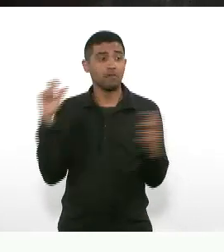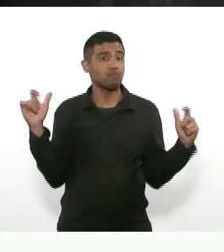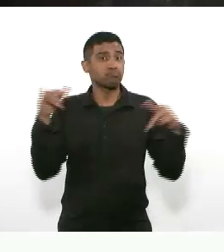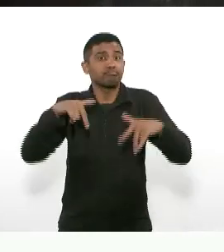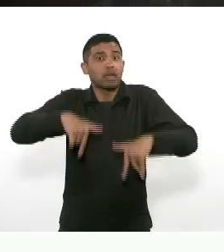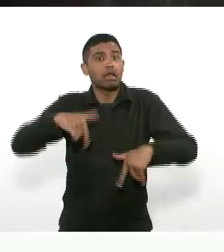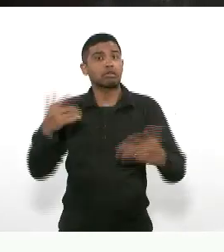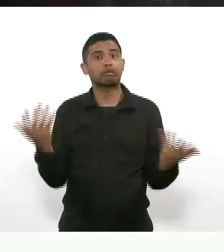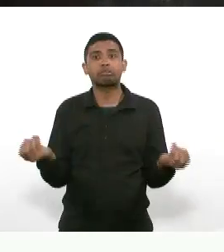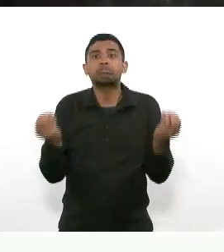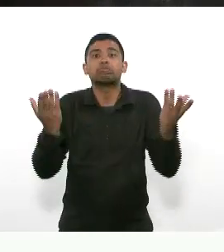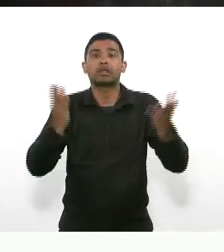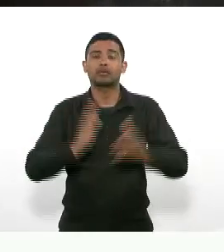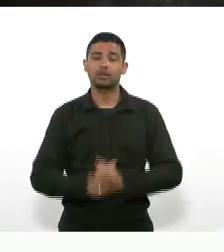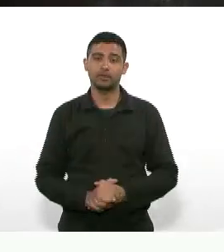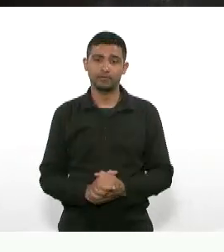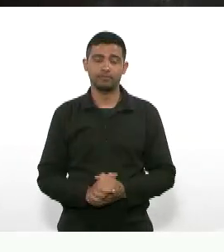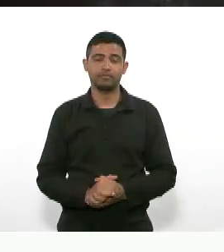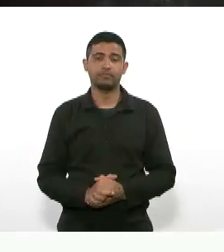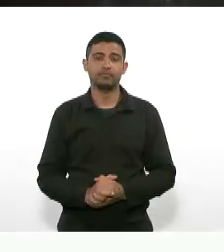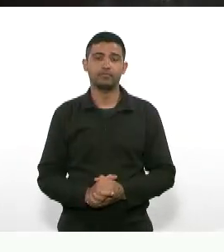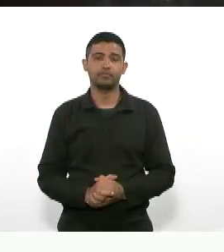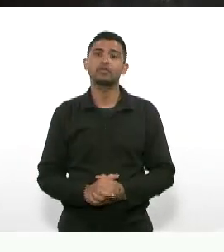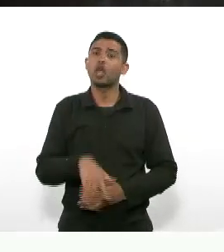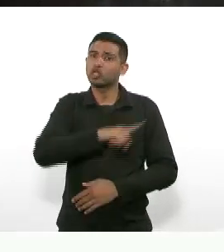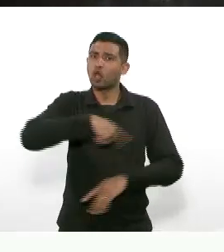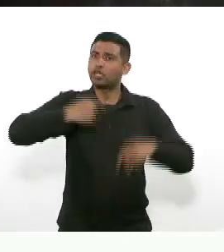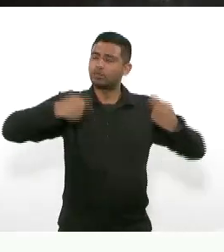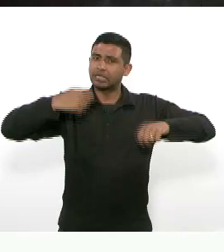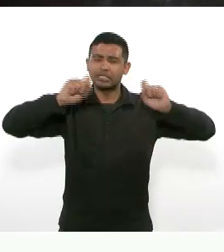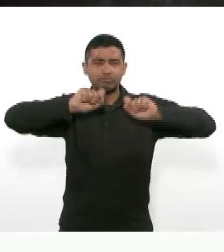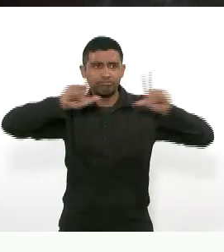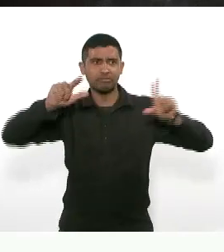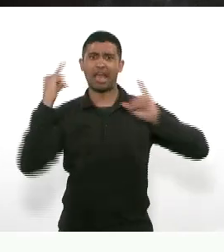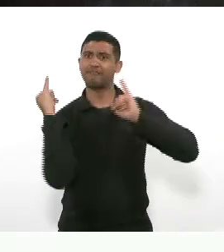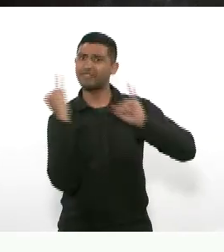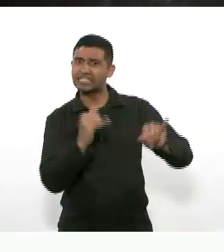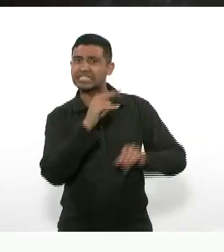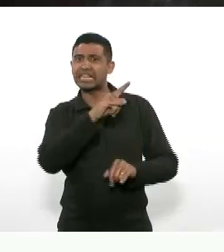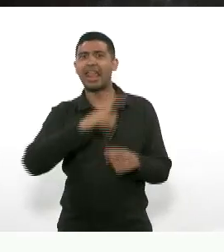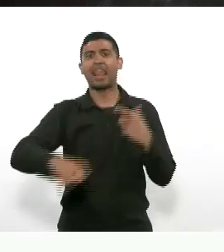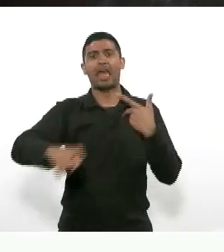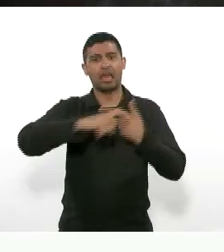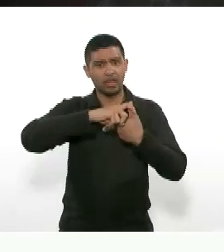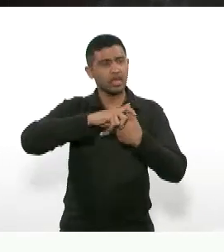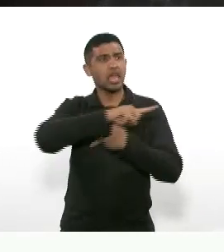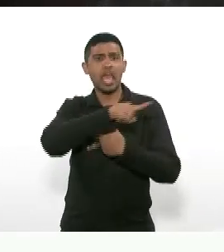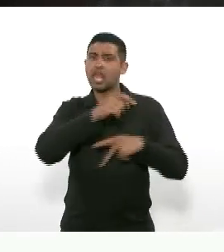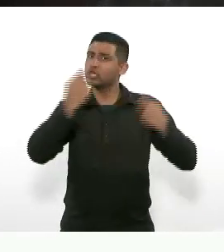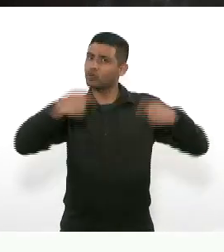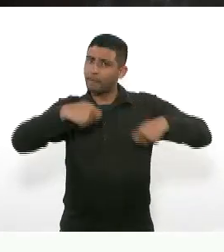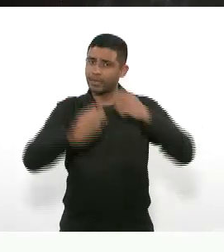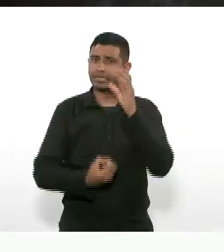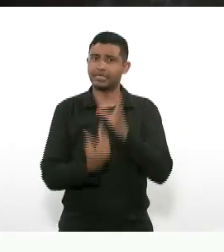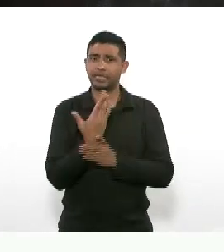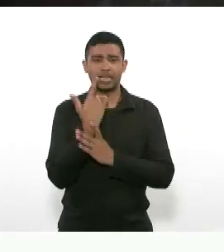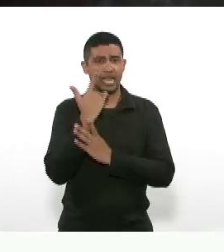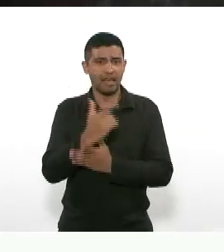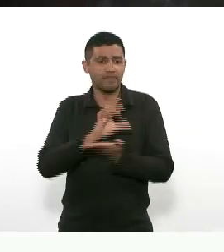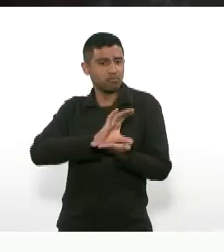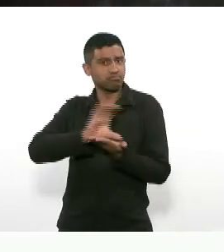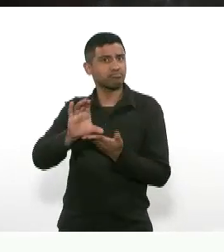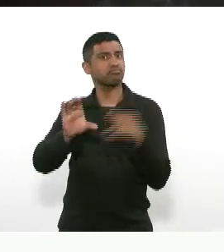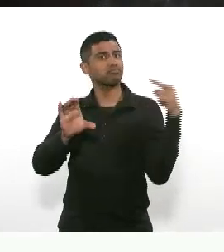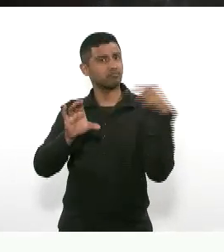hoje, acho que esse motivo de alertar ao Poder Executivo da necessidade da criação desse